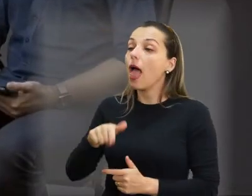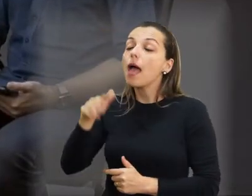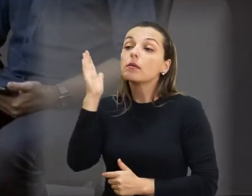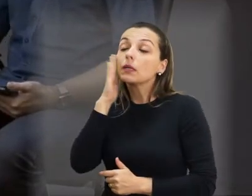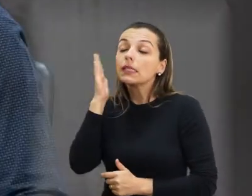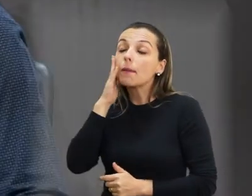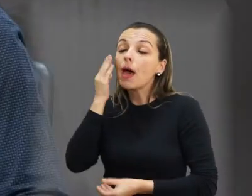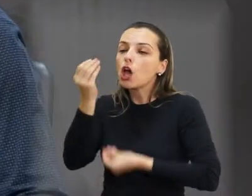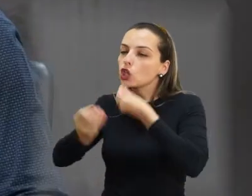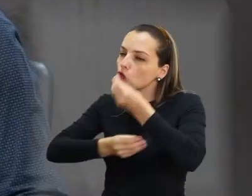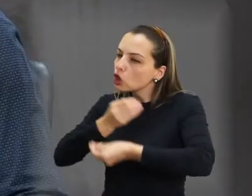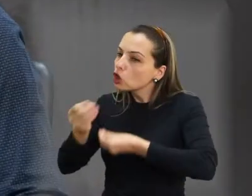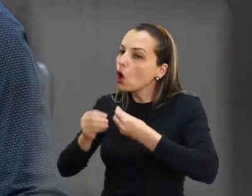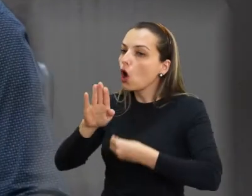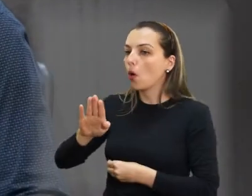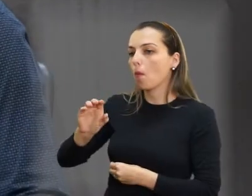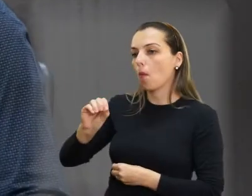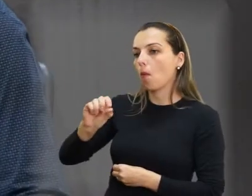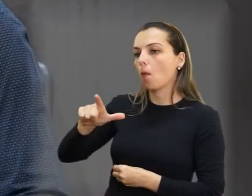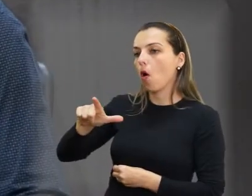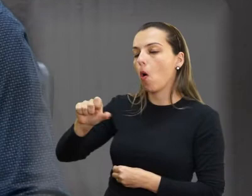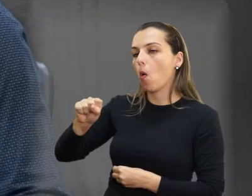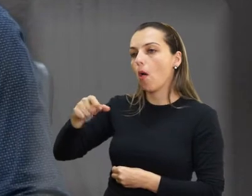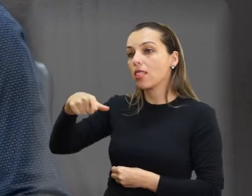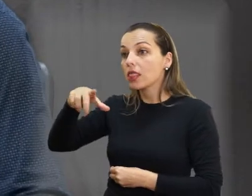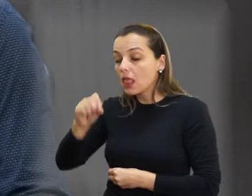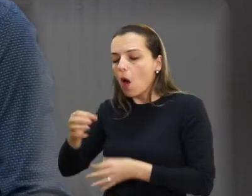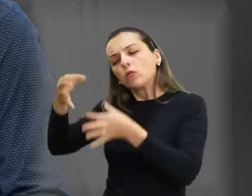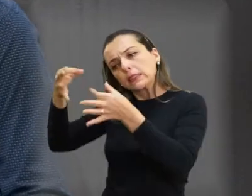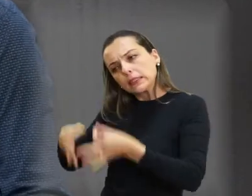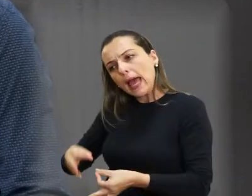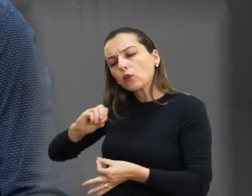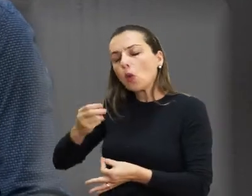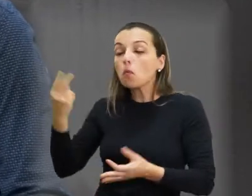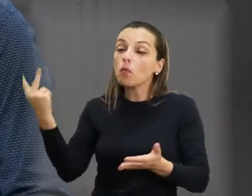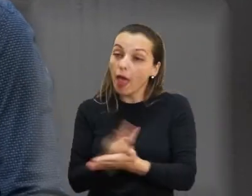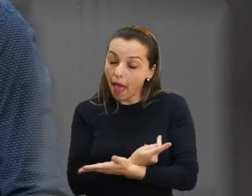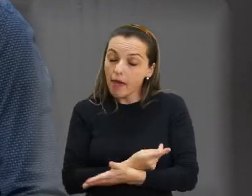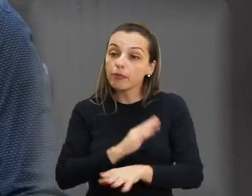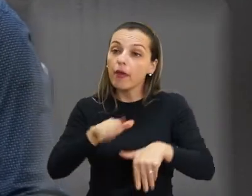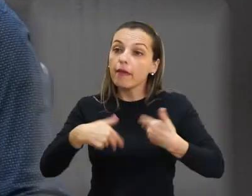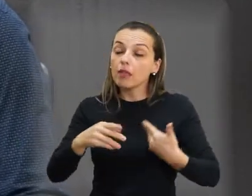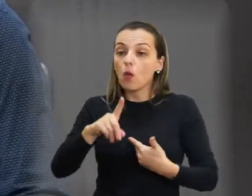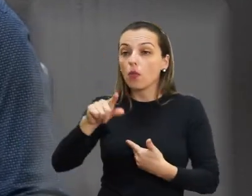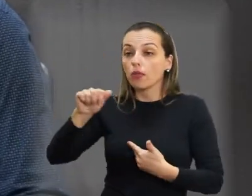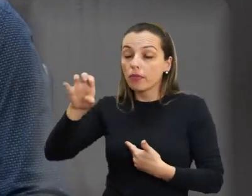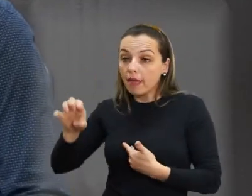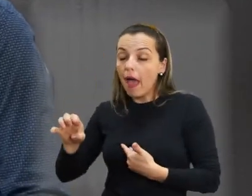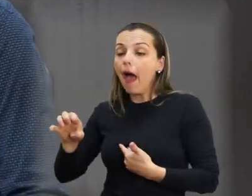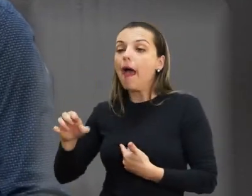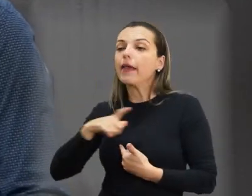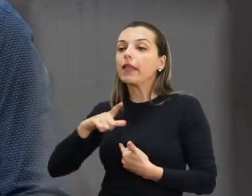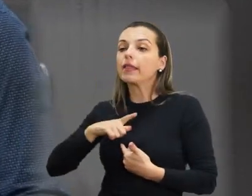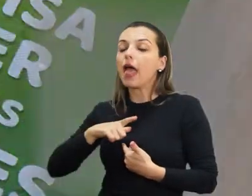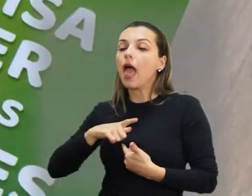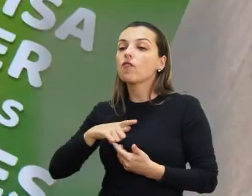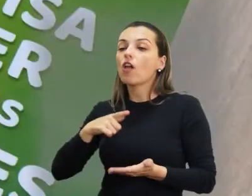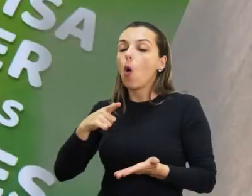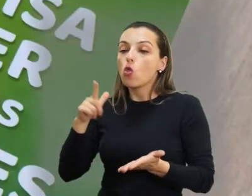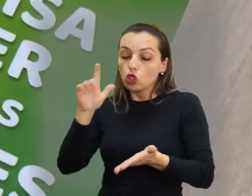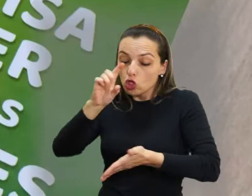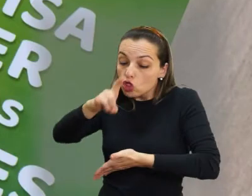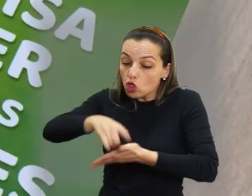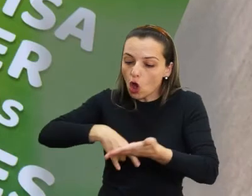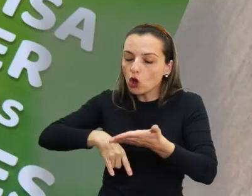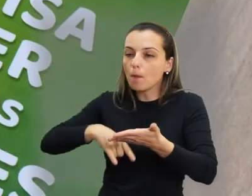gente ver realmente como estava funcionando e se estava funcionando de maneira correta. Aí o DAI, nessa foto aí, ó, foi uma cartilha que o DAI lançou em cima de cobranças